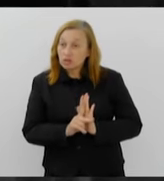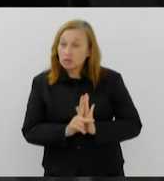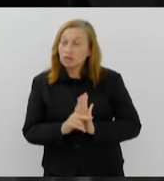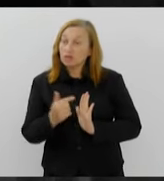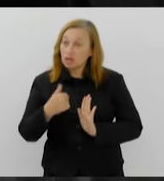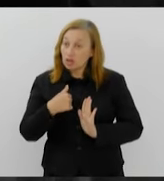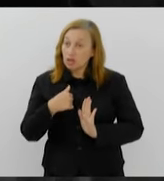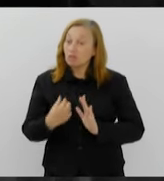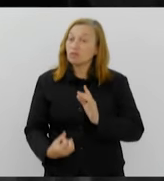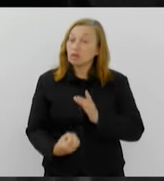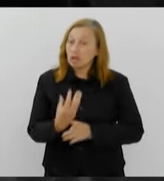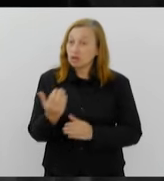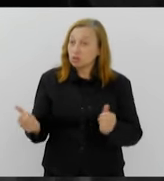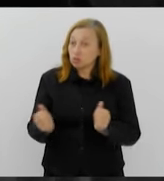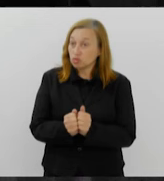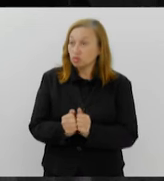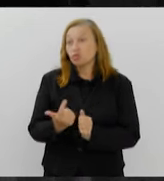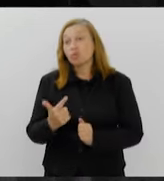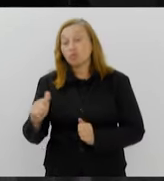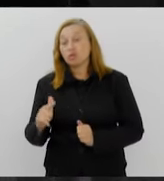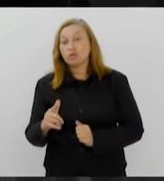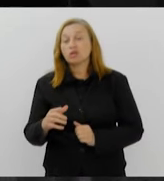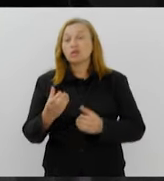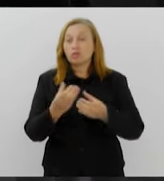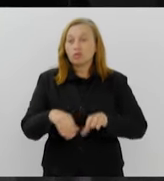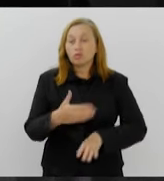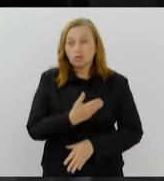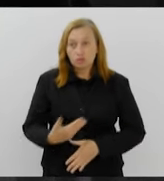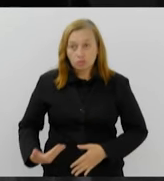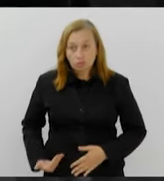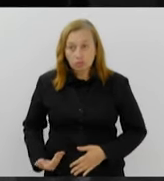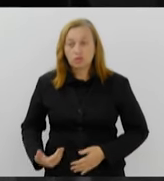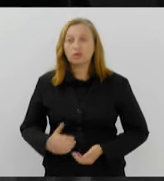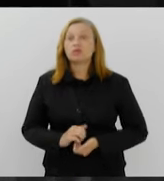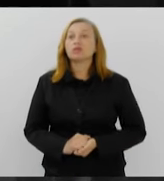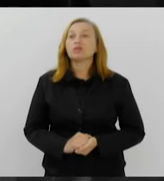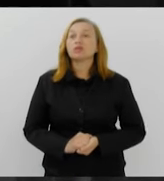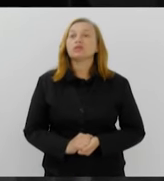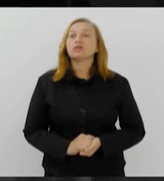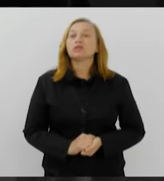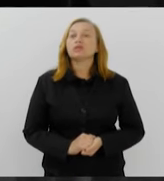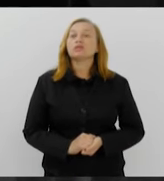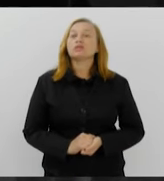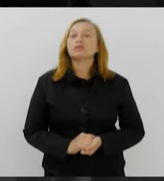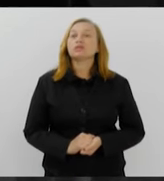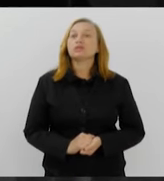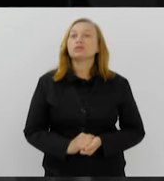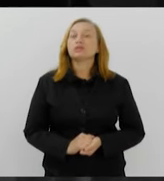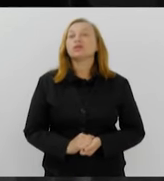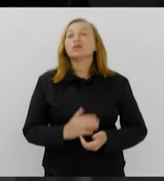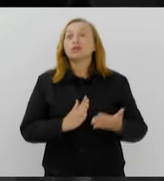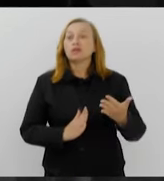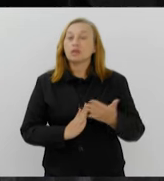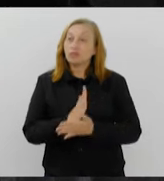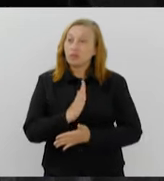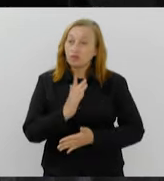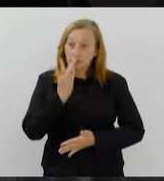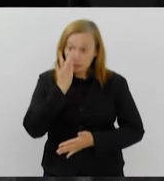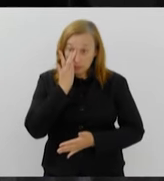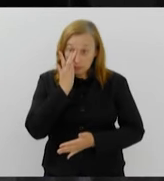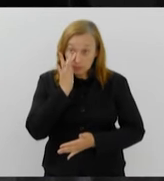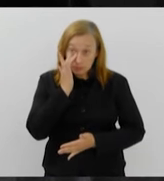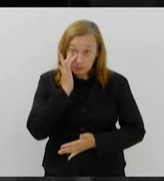sou um dos autores que Versa sobre a questão do concurso público do Déficit operacional das Polícias e aprovar fica